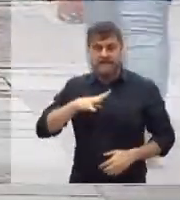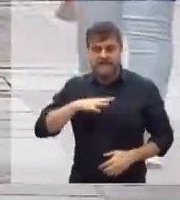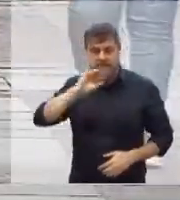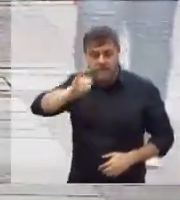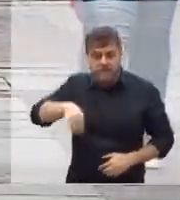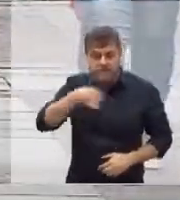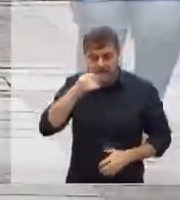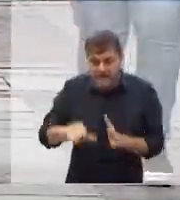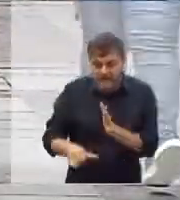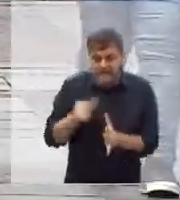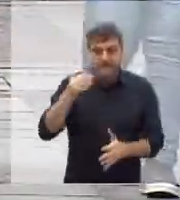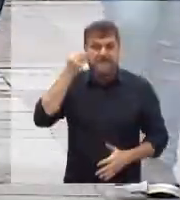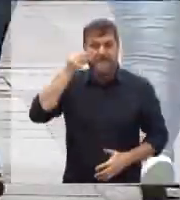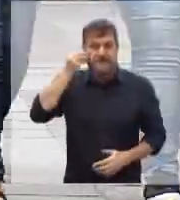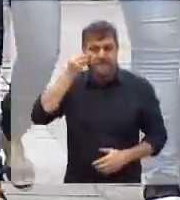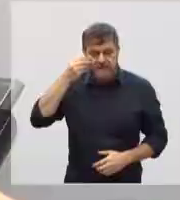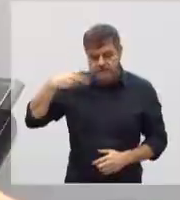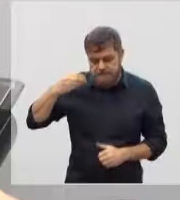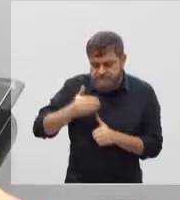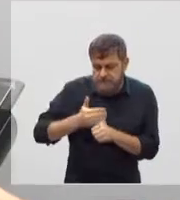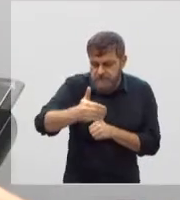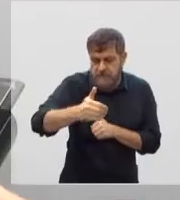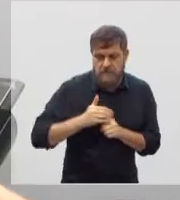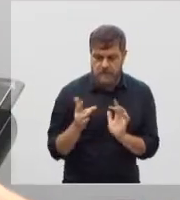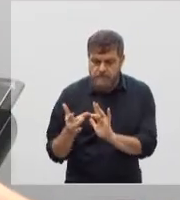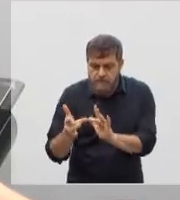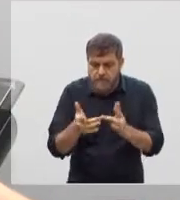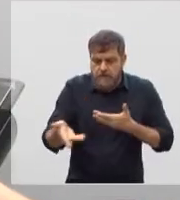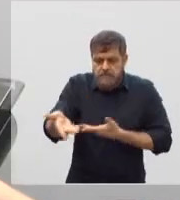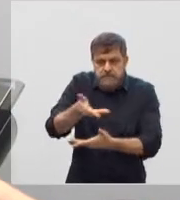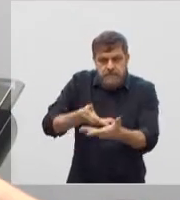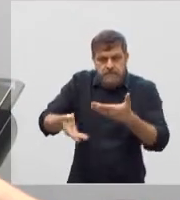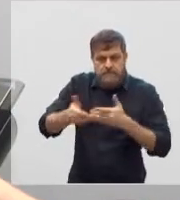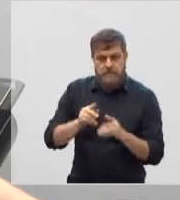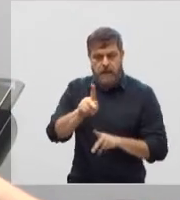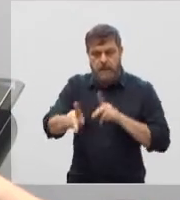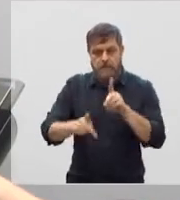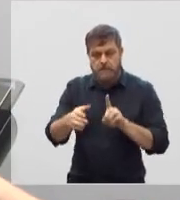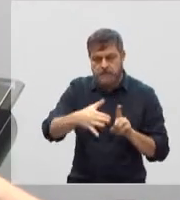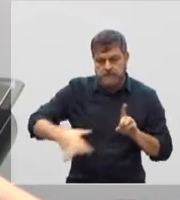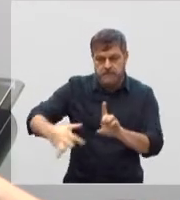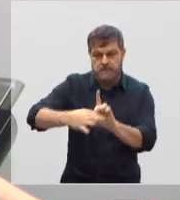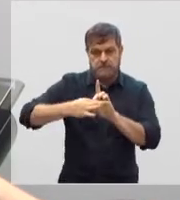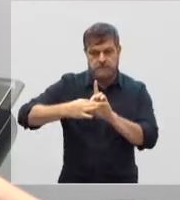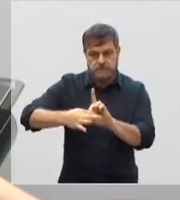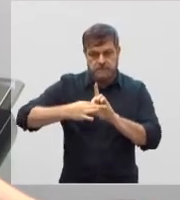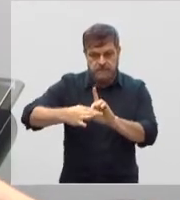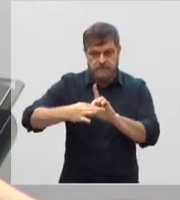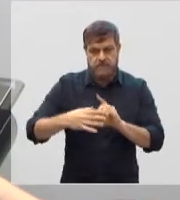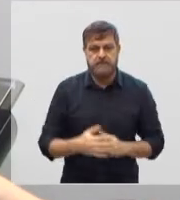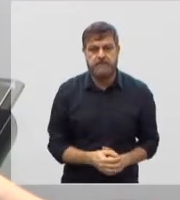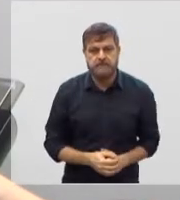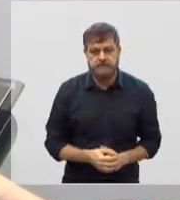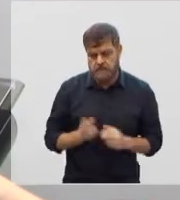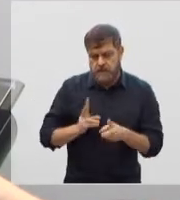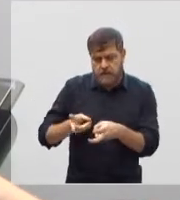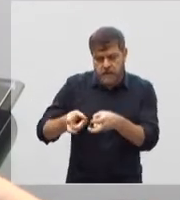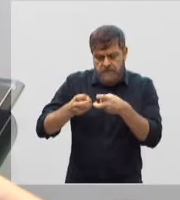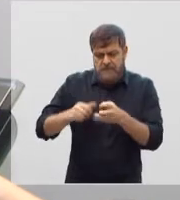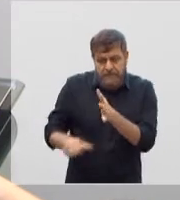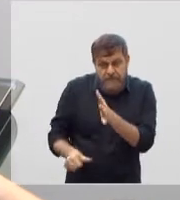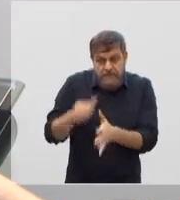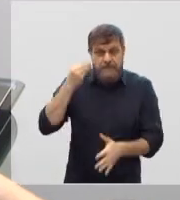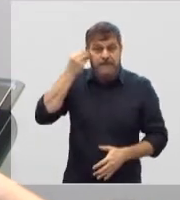mesmo na cidade de Jundiaí, no meu primeiro mandato, foi um mandato com muita participação da população. A minha